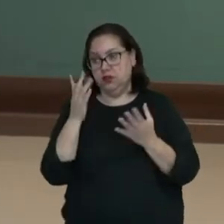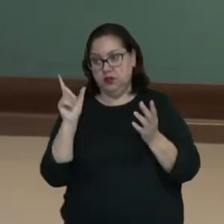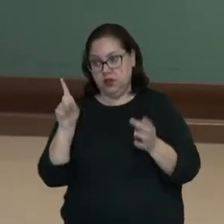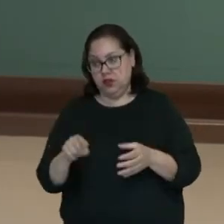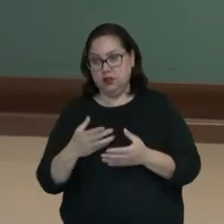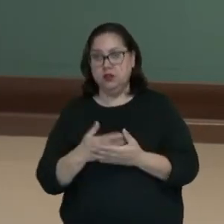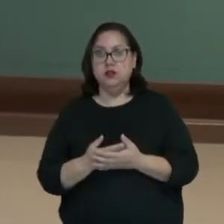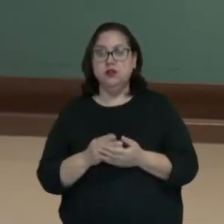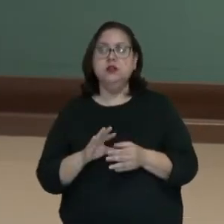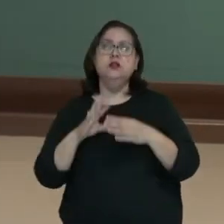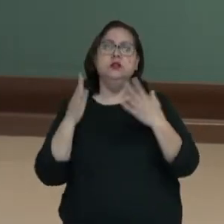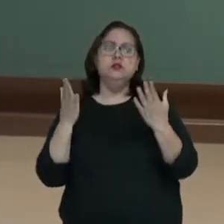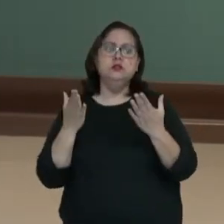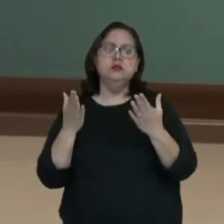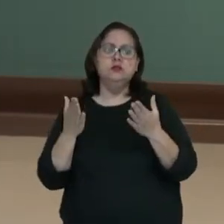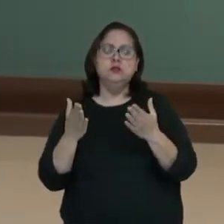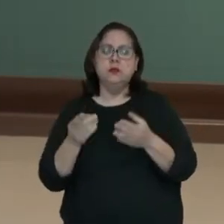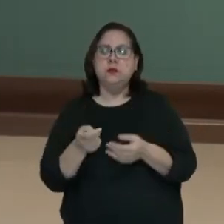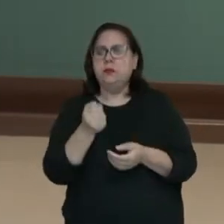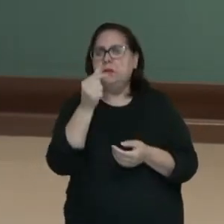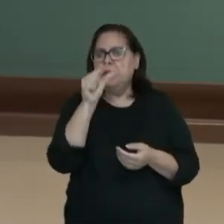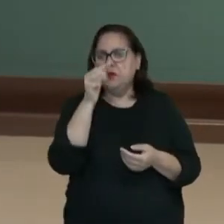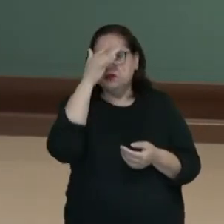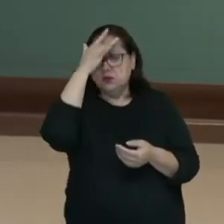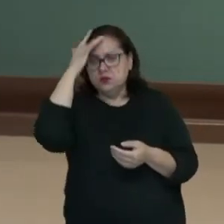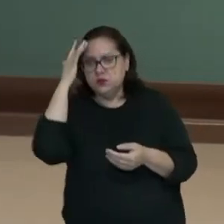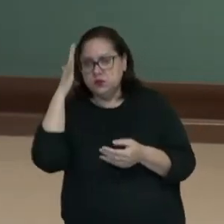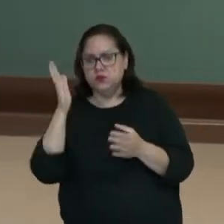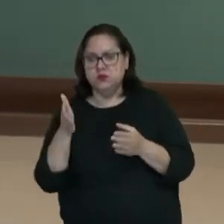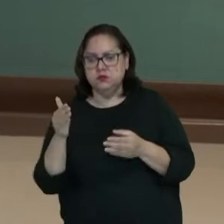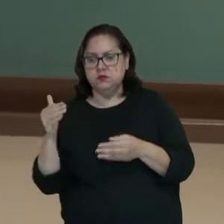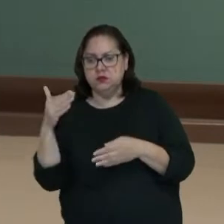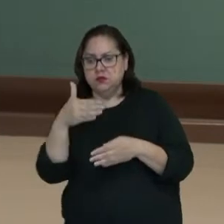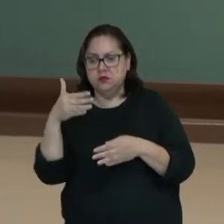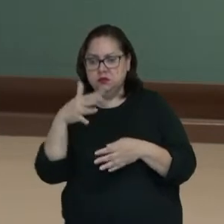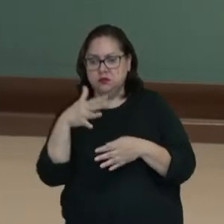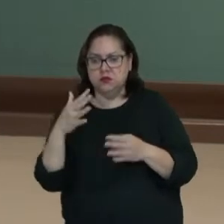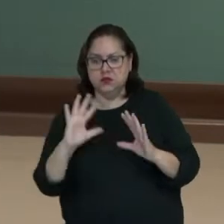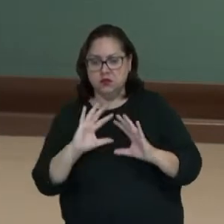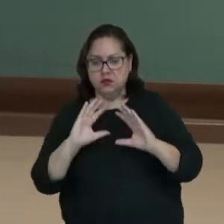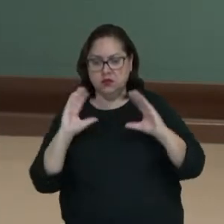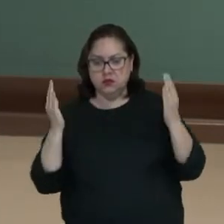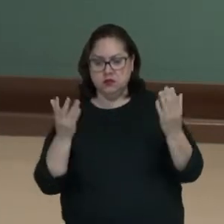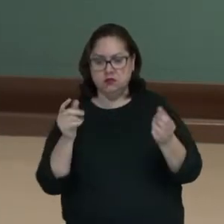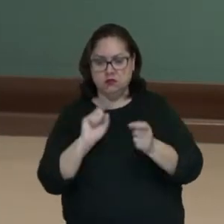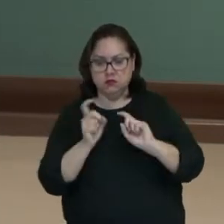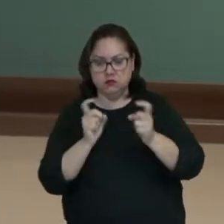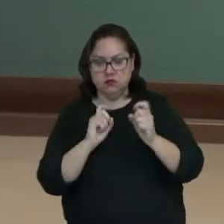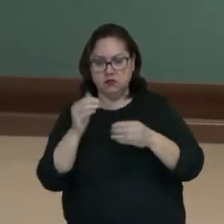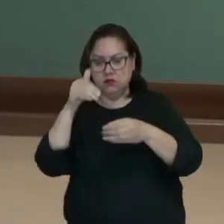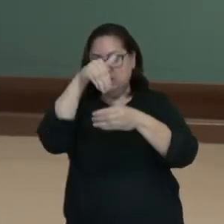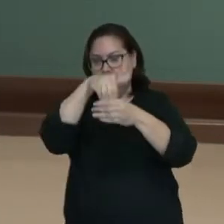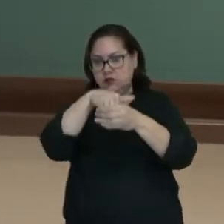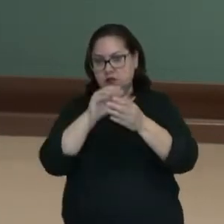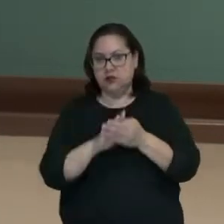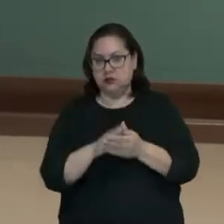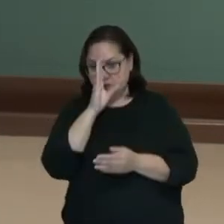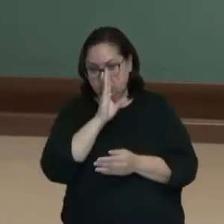fosse. Então era uma parcela mínima de pessoas que se reuniam ali na praça e